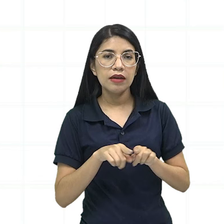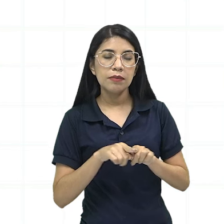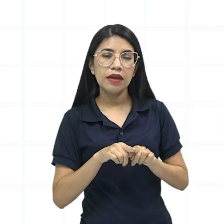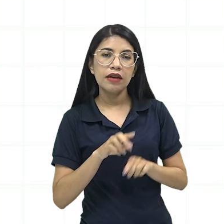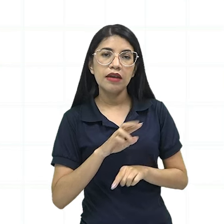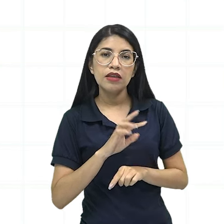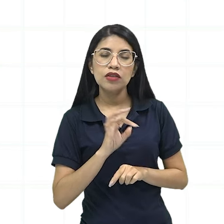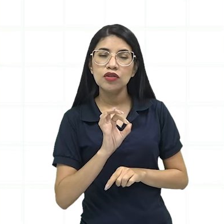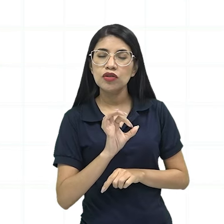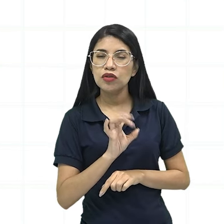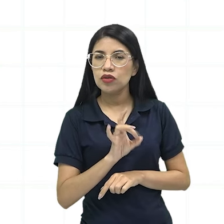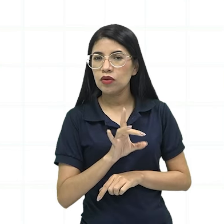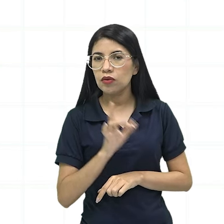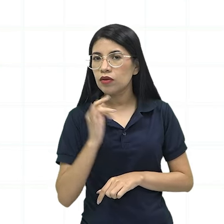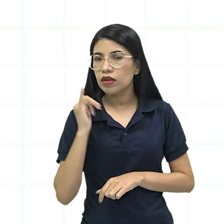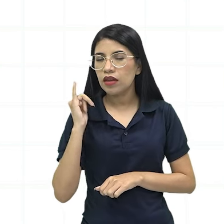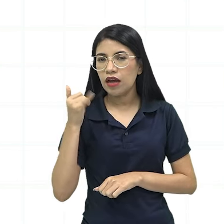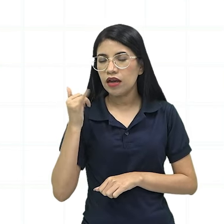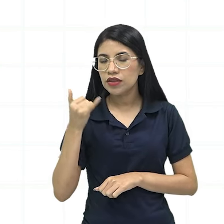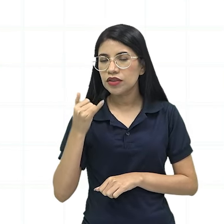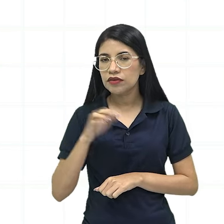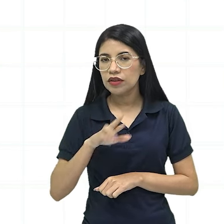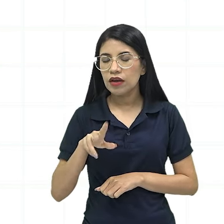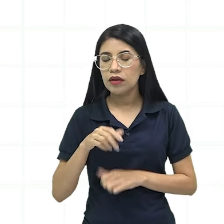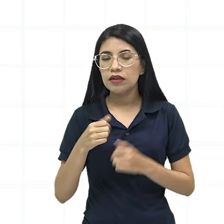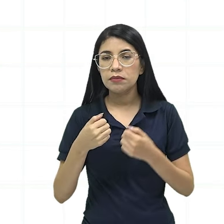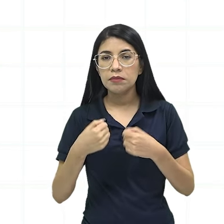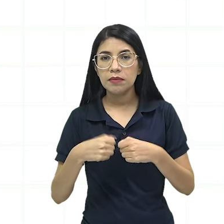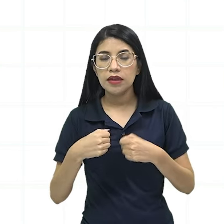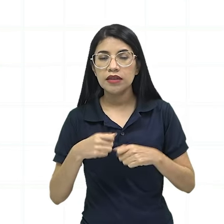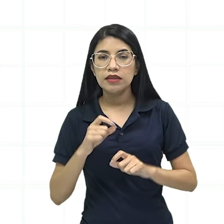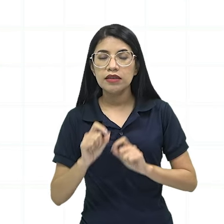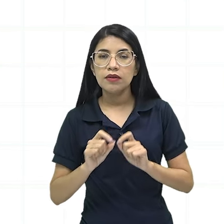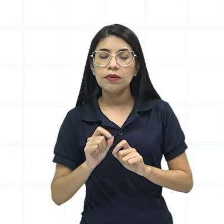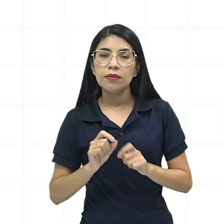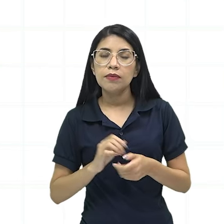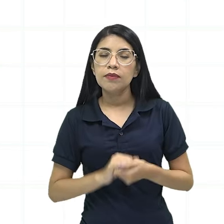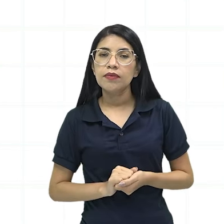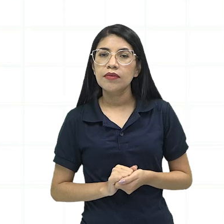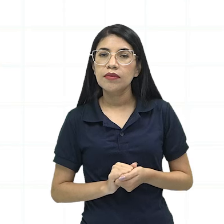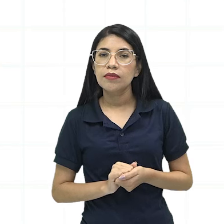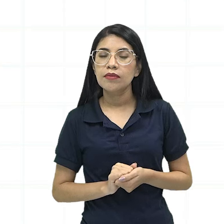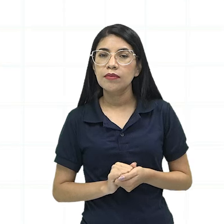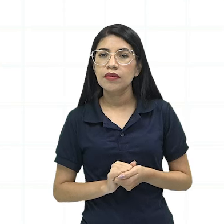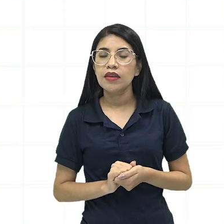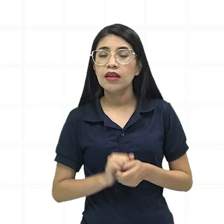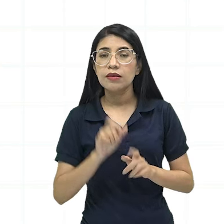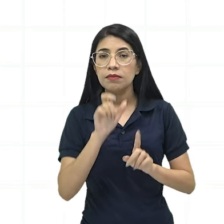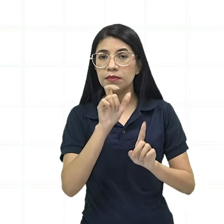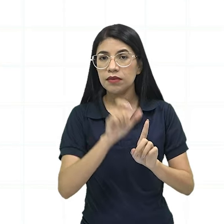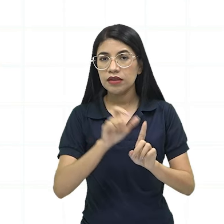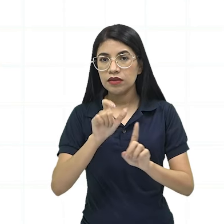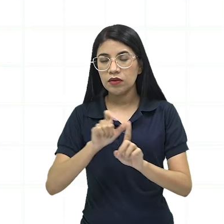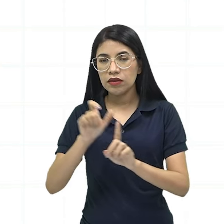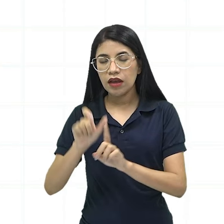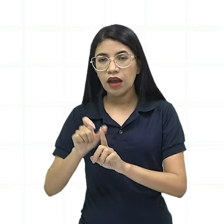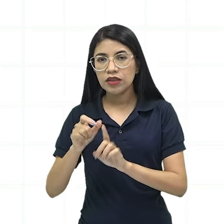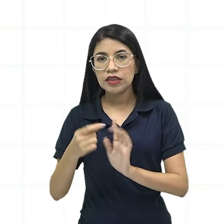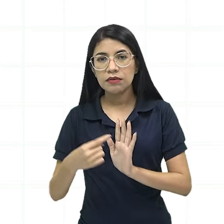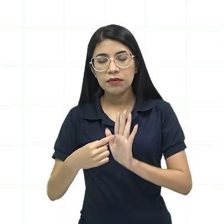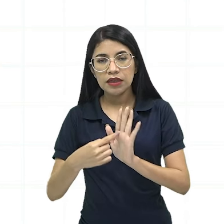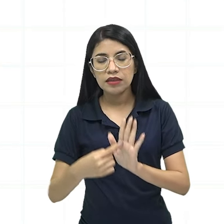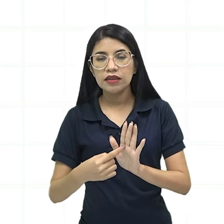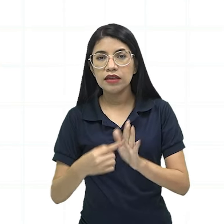não é só narrado. Ele precisa de um elemento muito importante, que é o personagem em